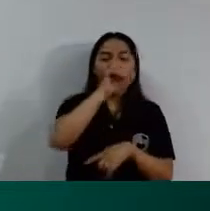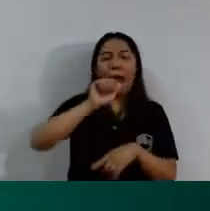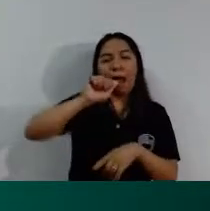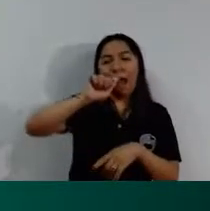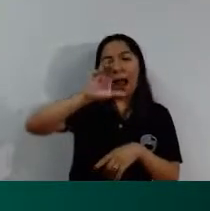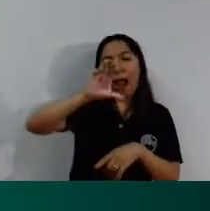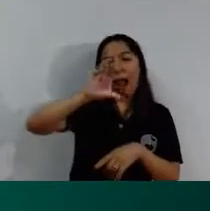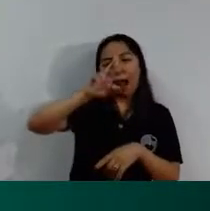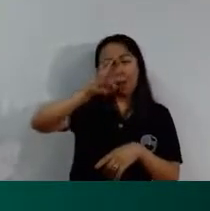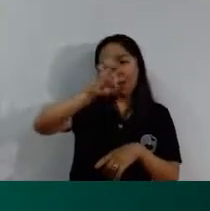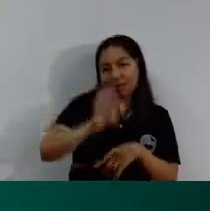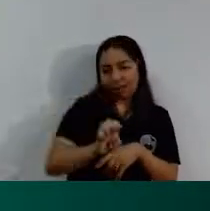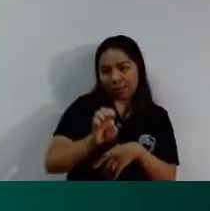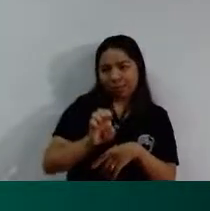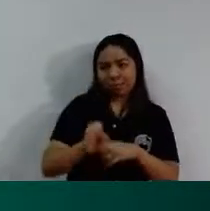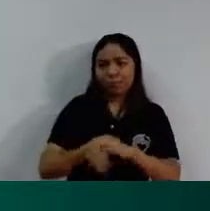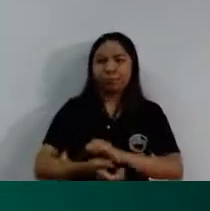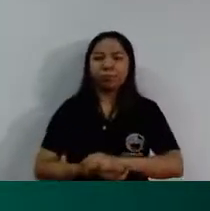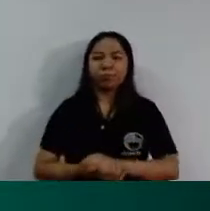né então